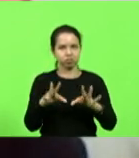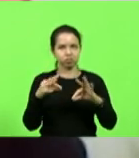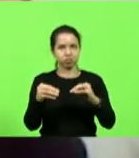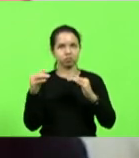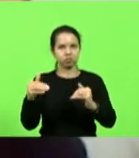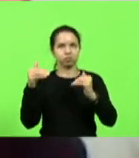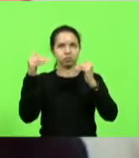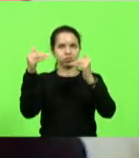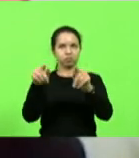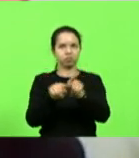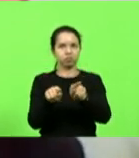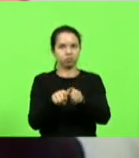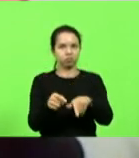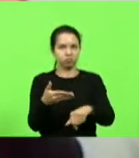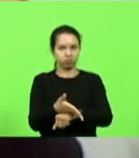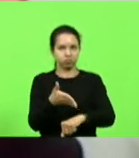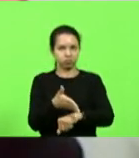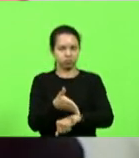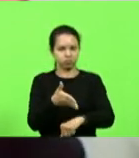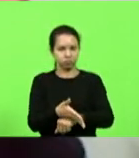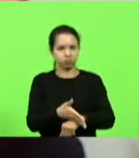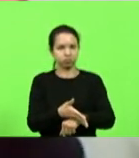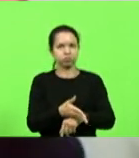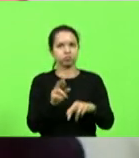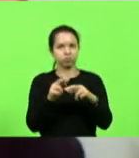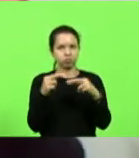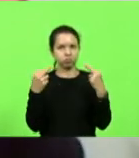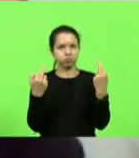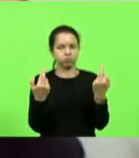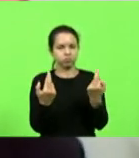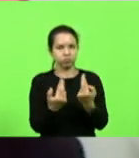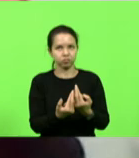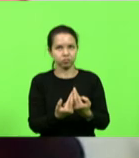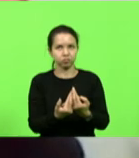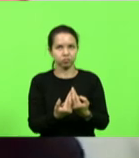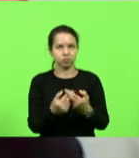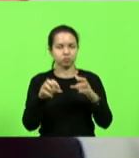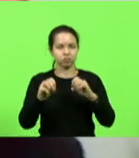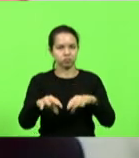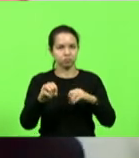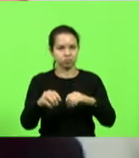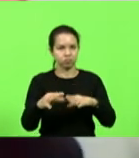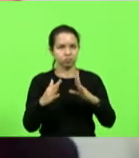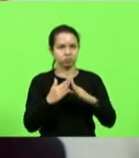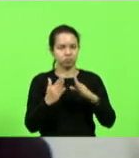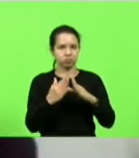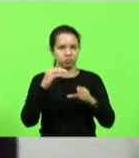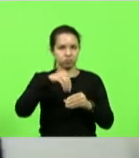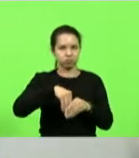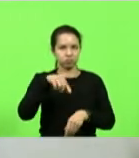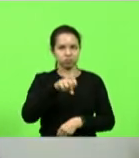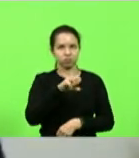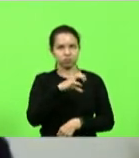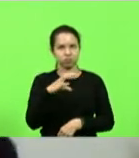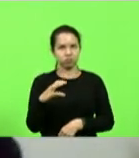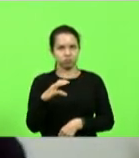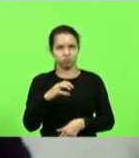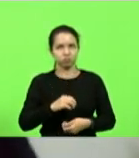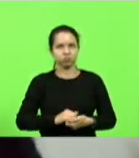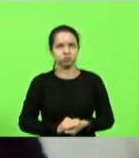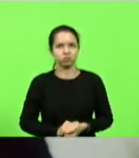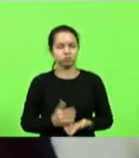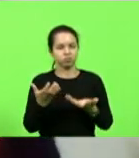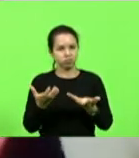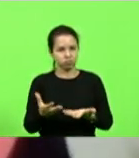também participem conosco desta audiência da educação domiciliar em Santa Catarina. Mas eu quero fazer a